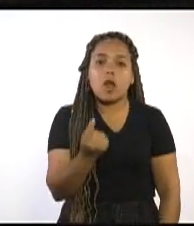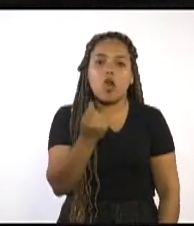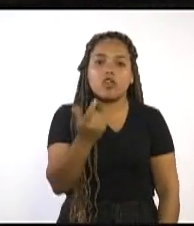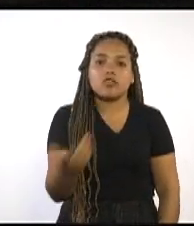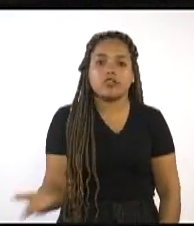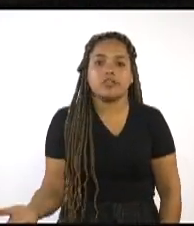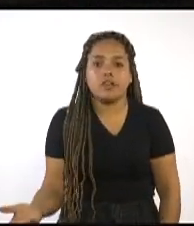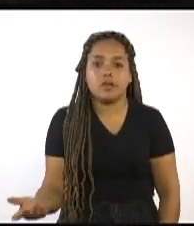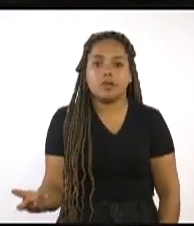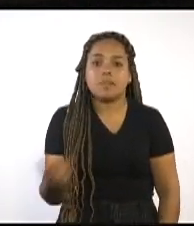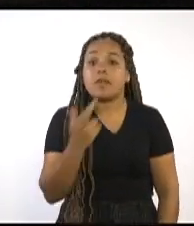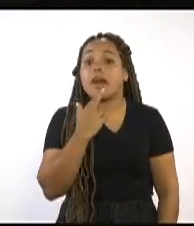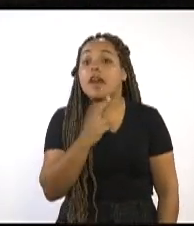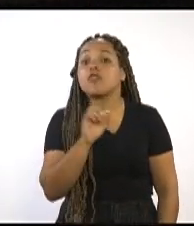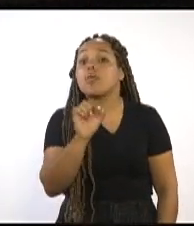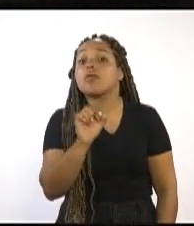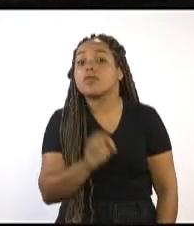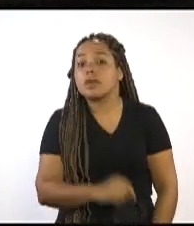resultado